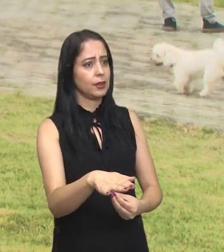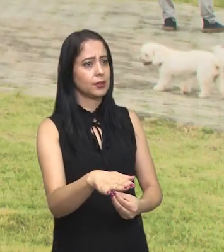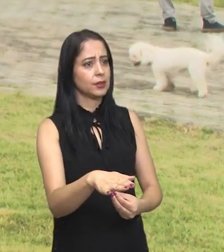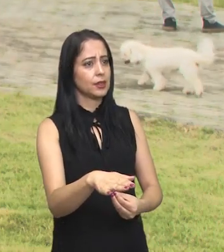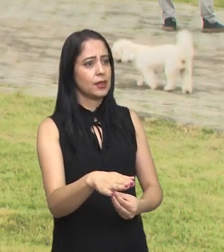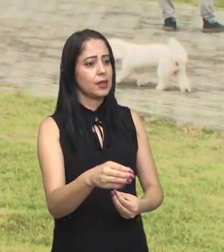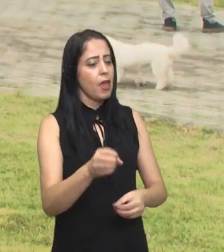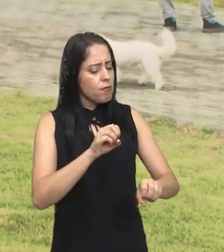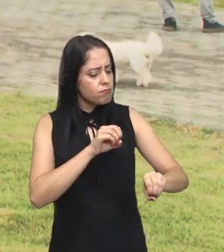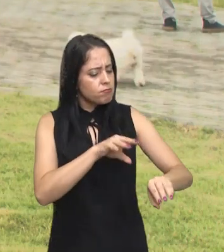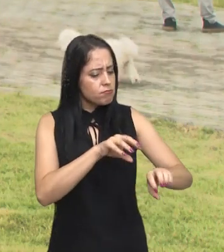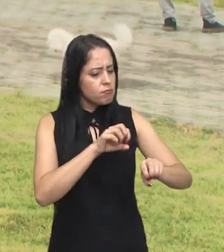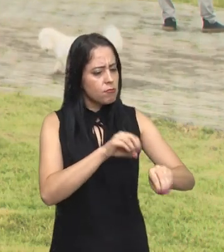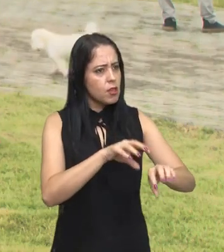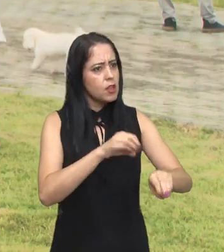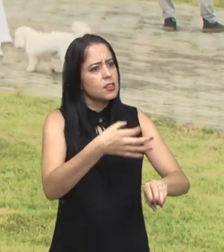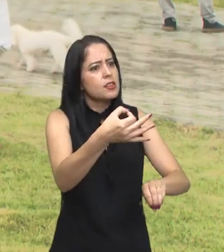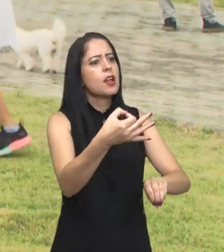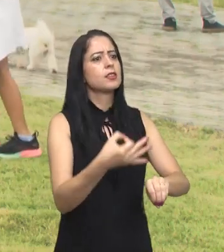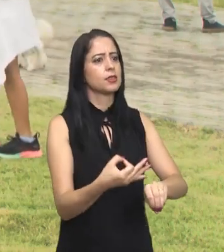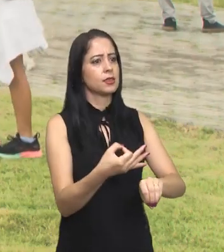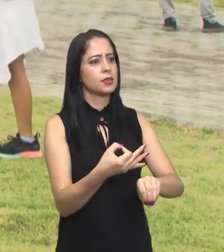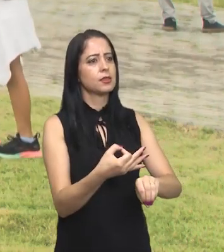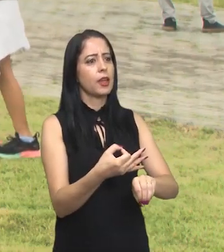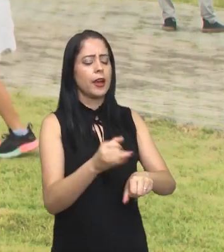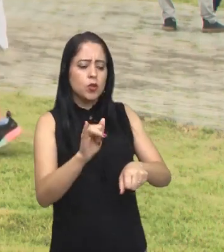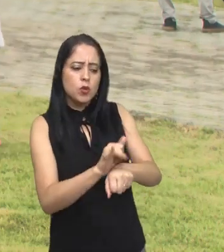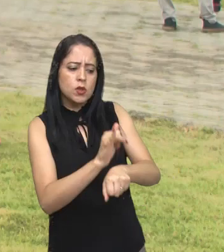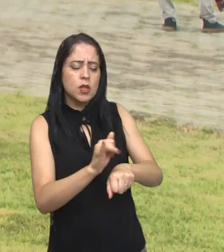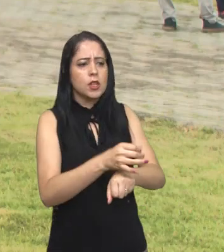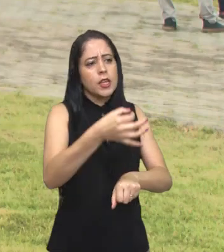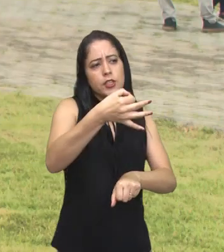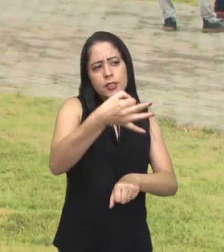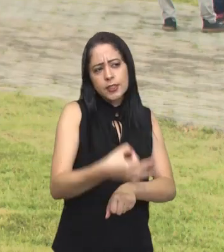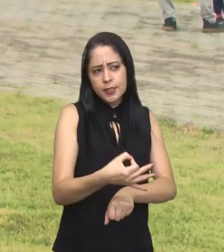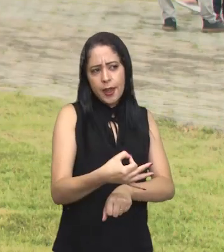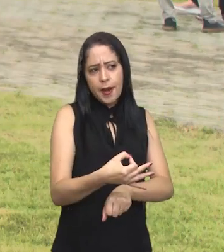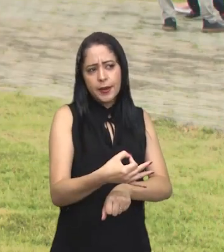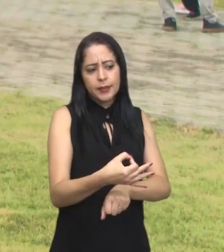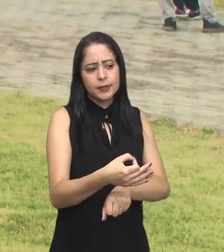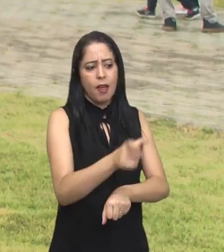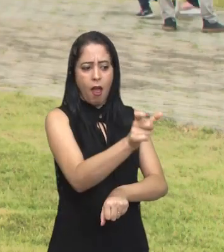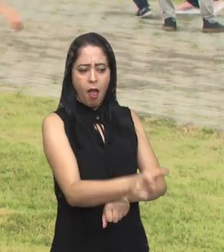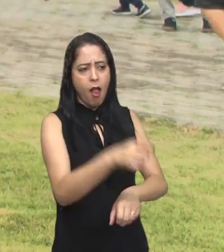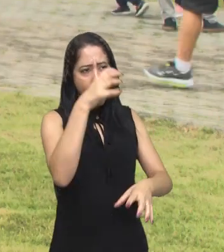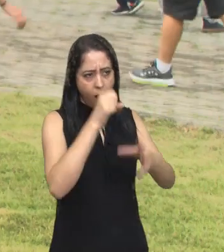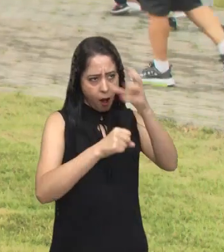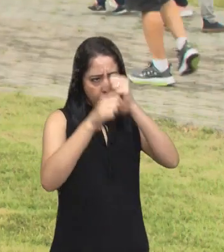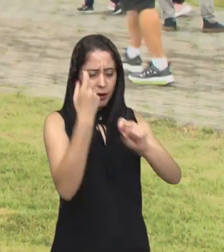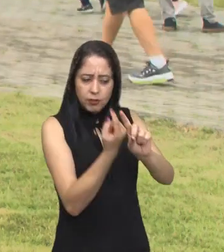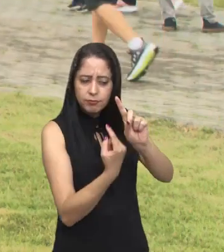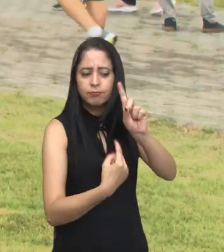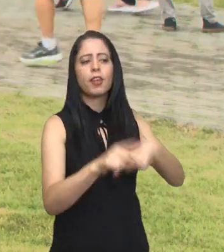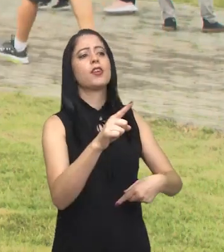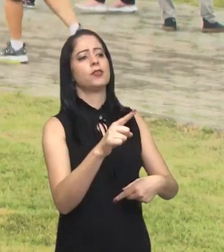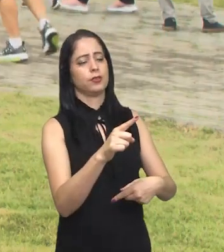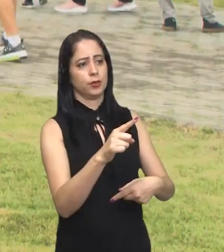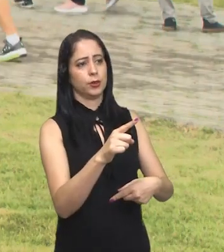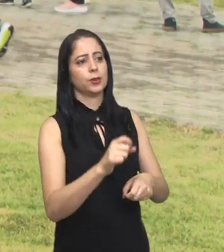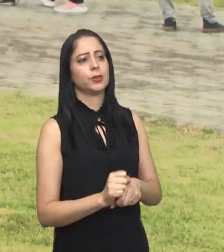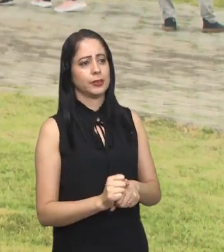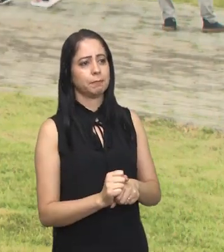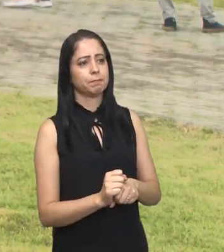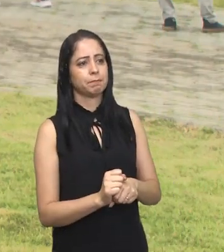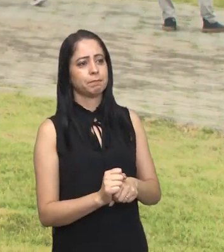buscar a melhor maneira de ensiná-las buscar melhor o melhor método de poder fazer com que ela aprenda fazer com que ela